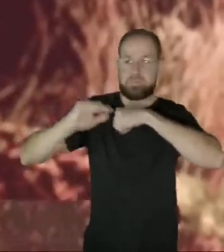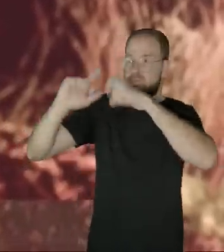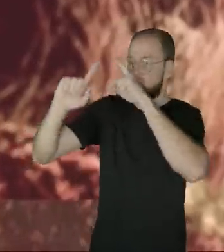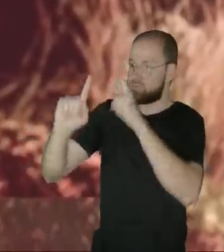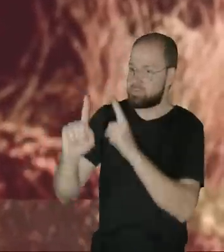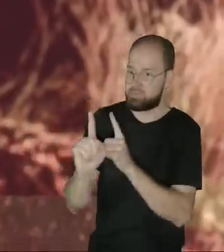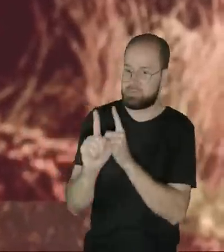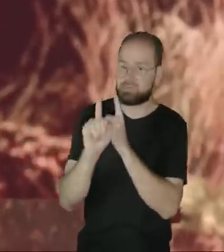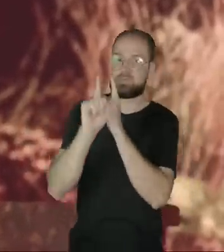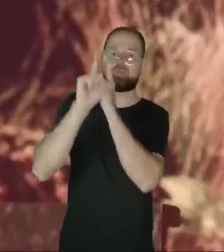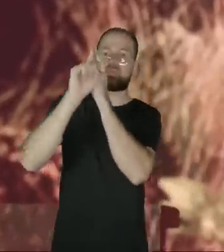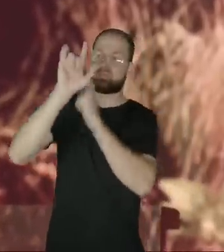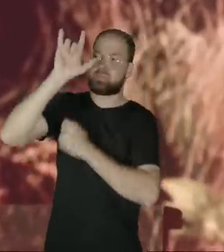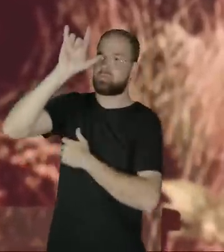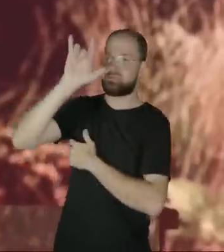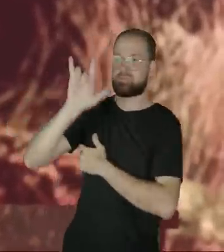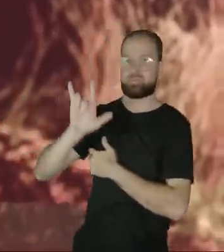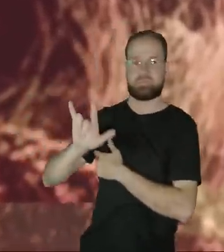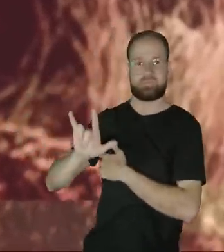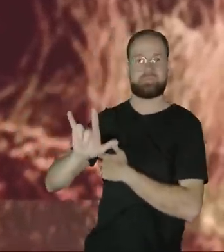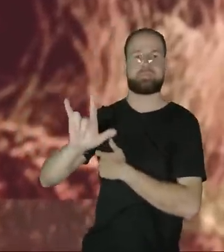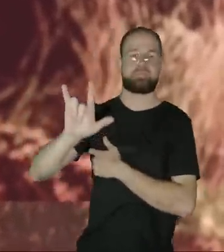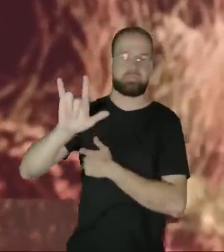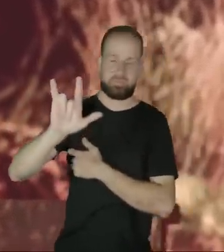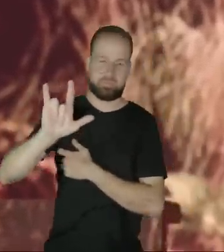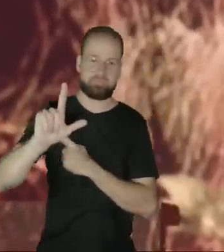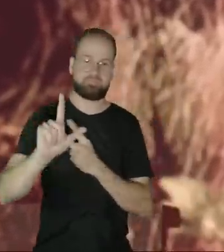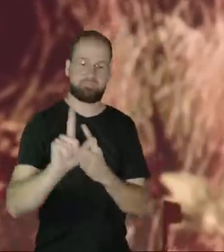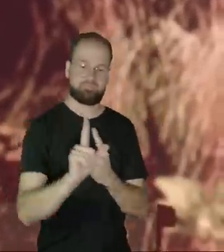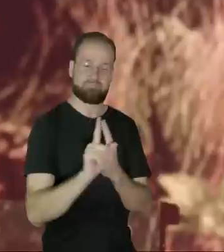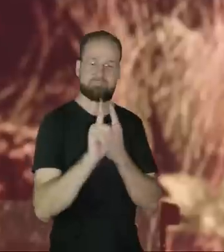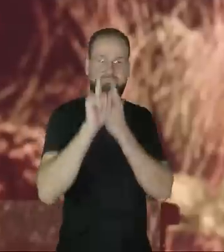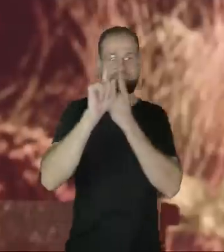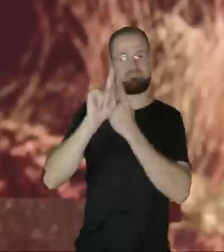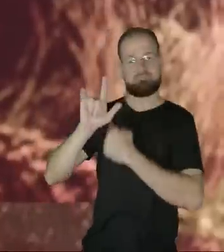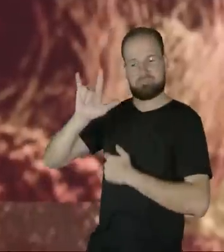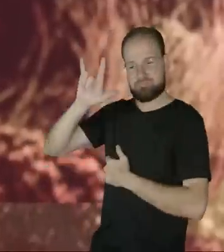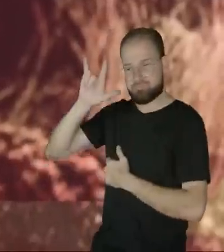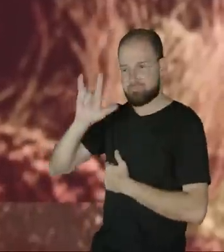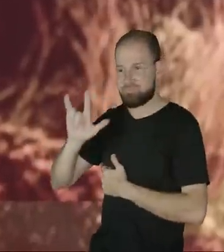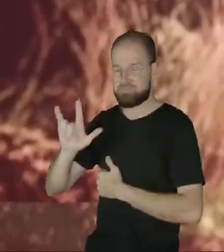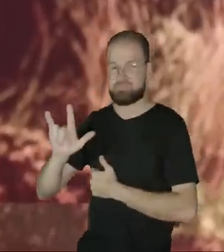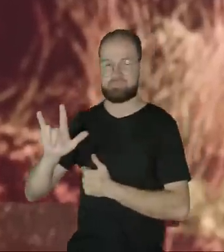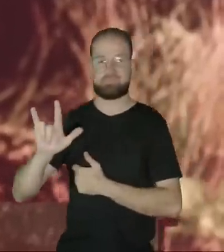de amor, de amor.